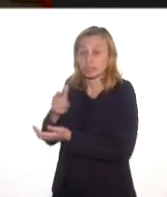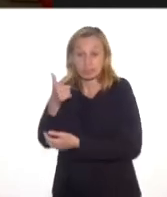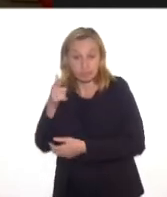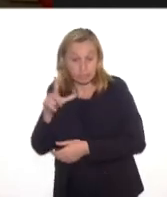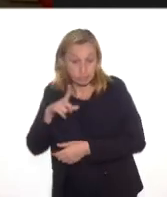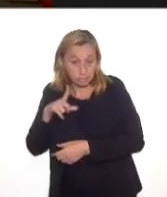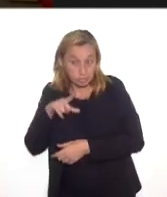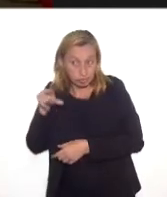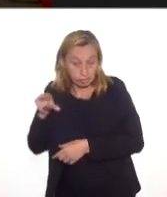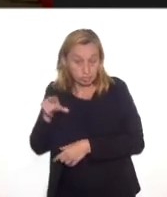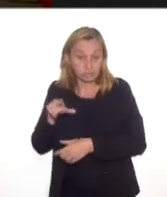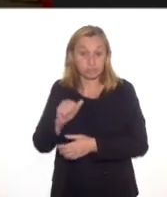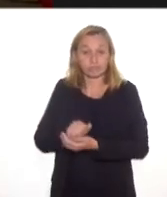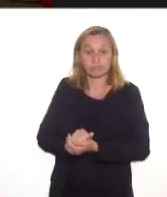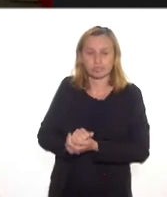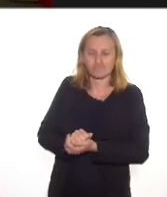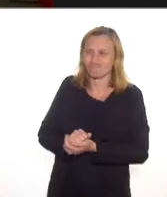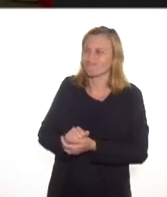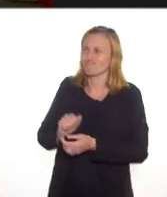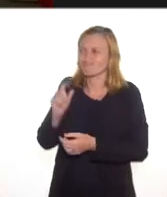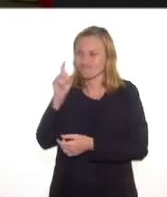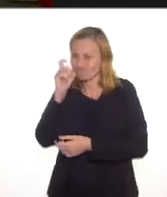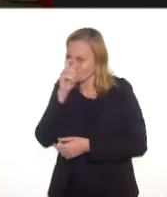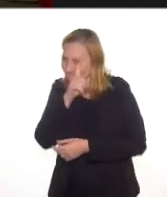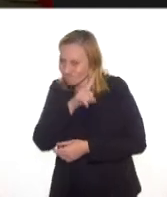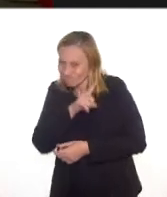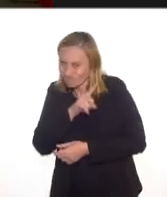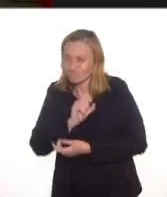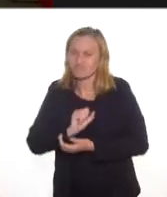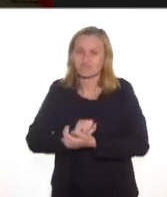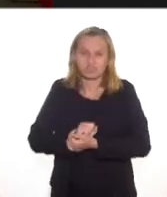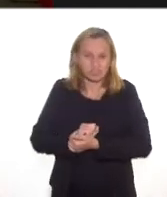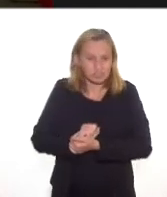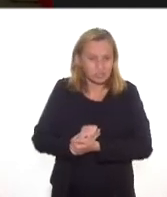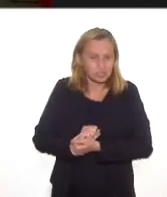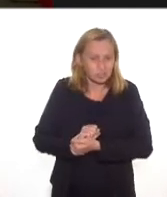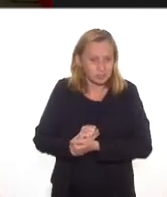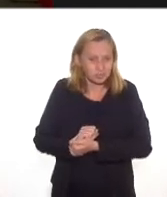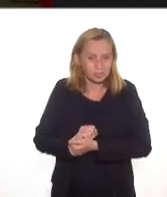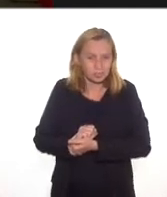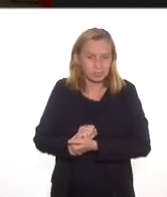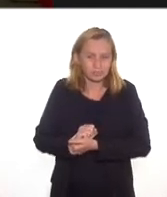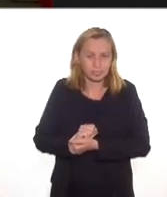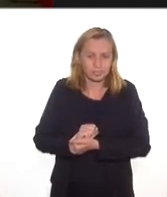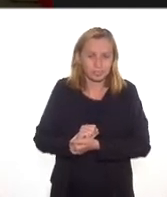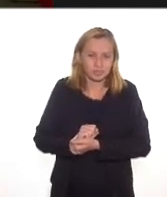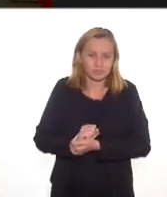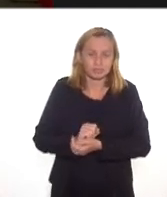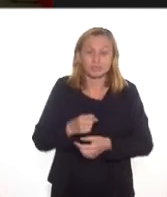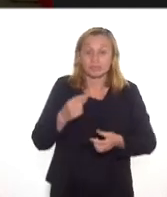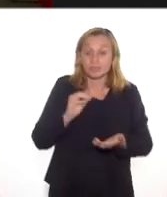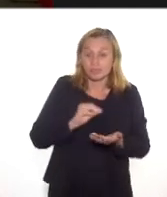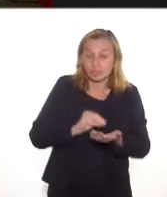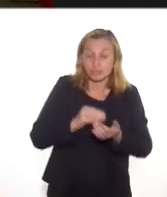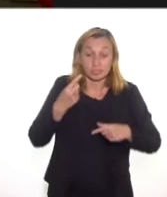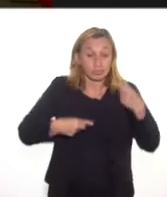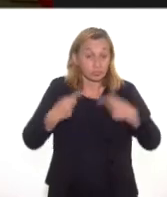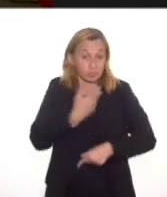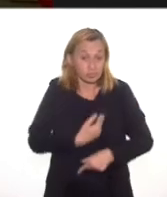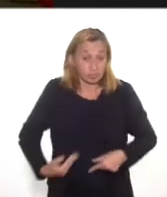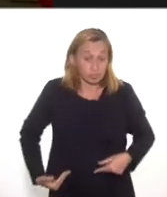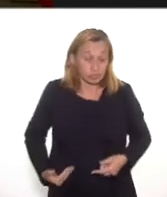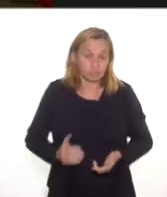uma situação completa de barbárie e de ineficiência da política pública de segurança,